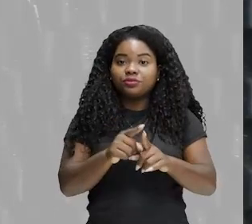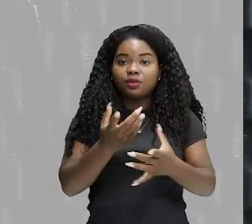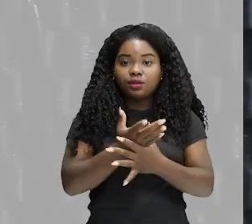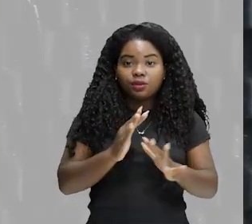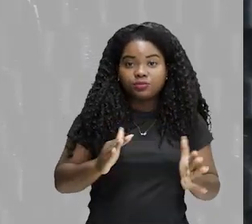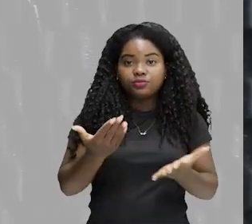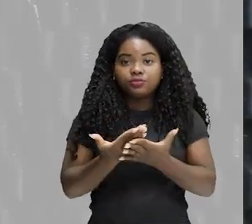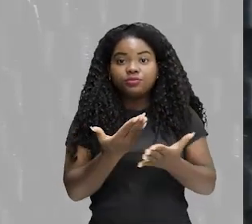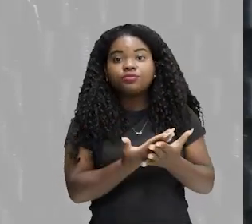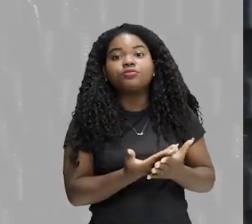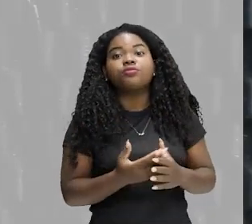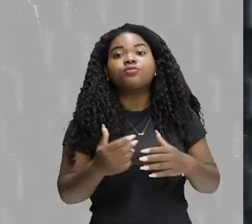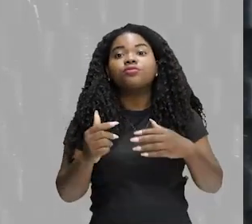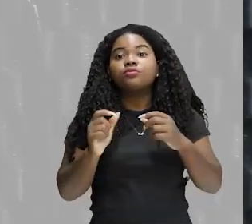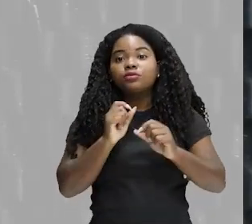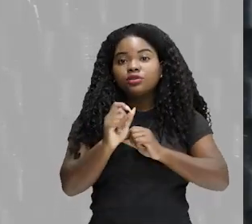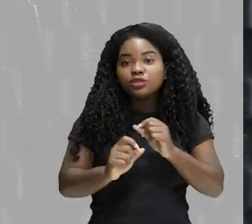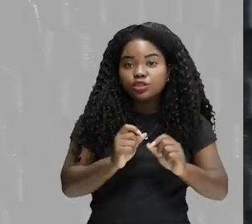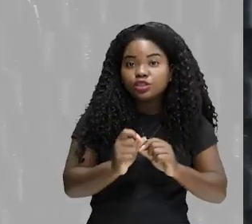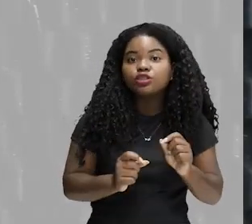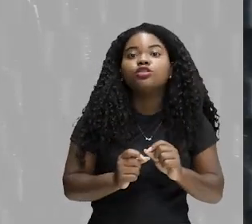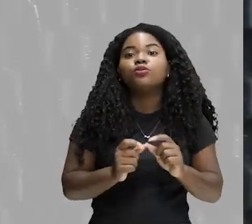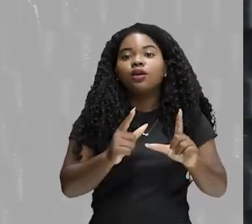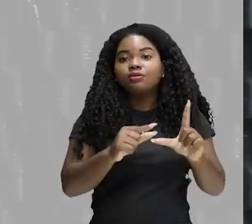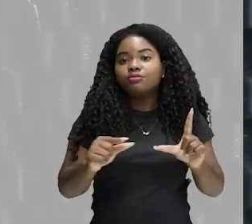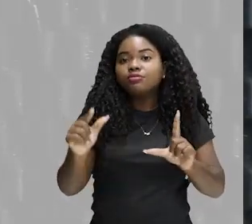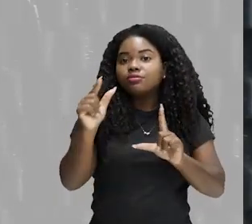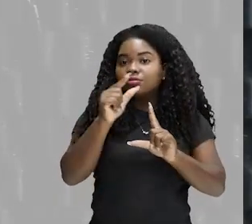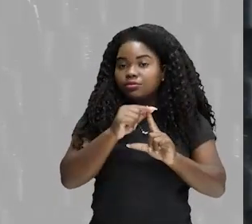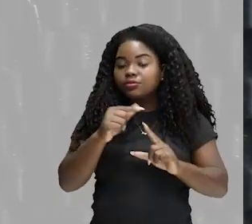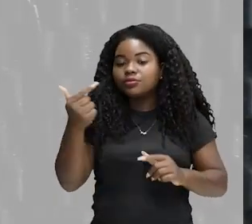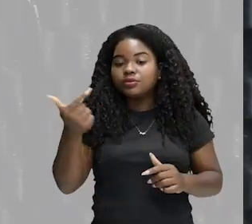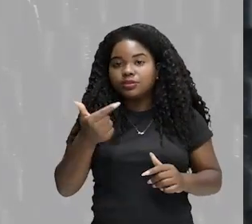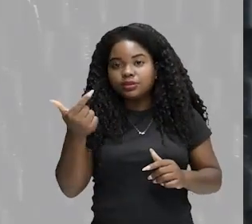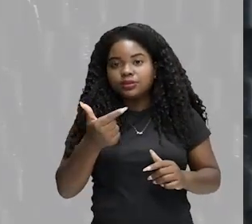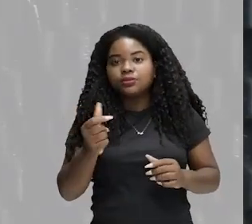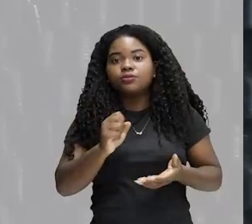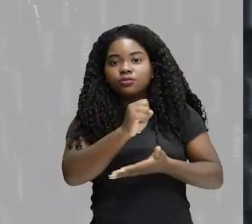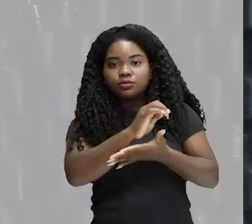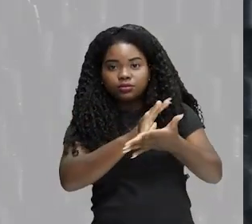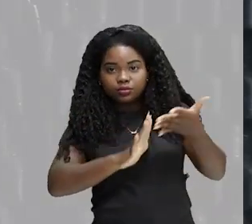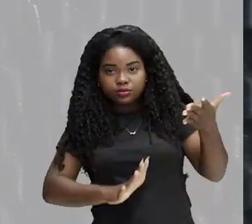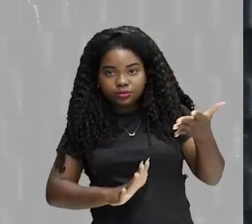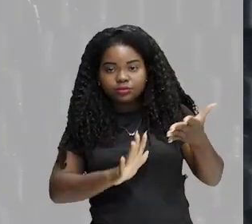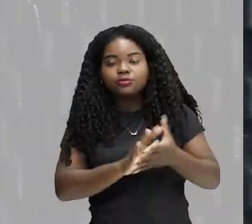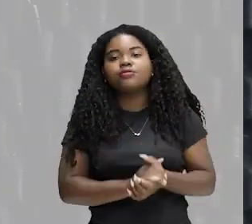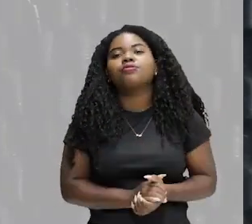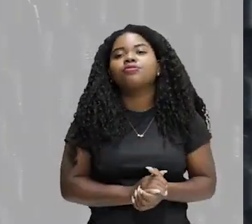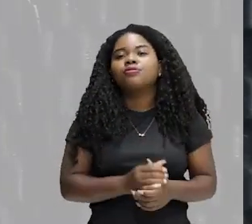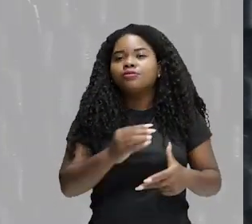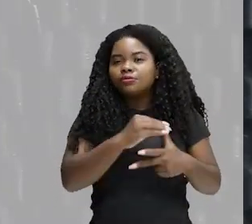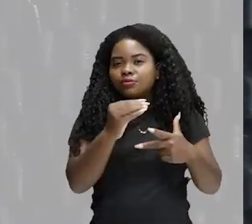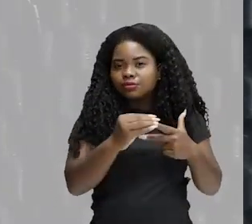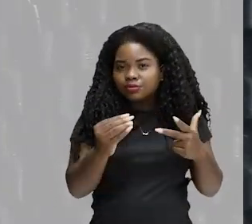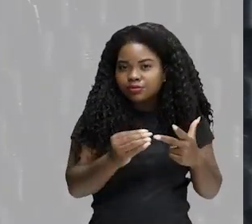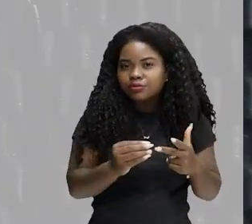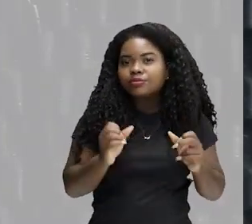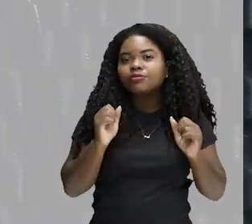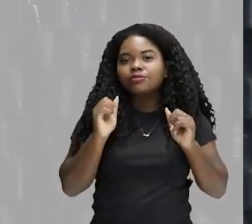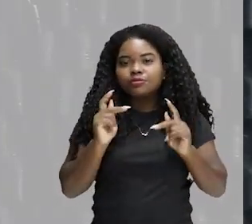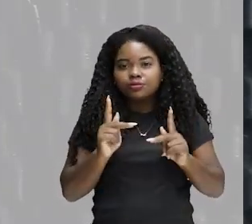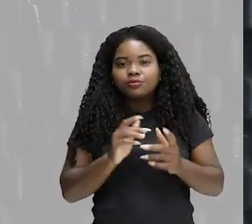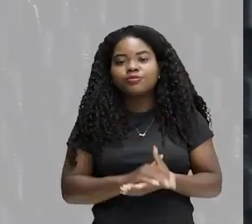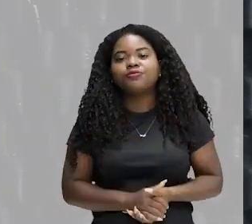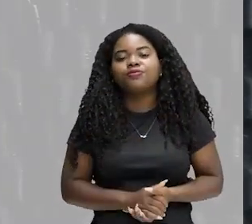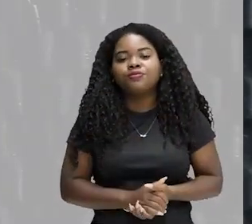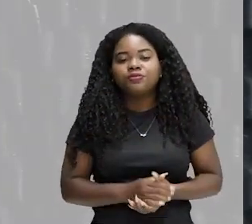estudo de função logarítmica. Nós vamos ver a segunda parte das questões do Enem. Então, fique atento, acompanha. É um passo a